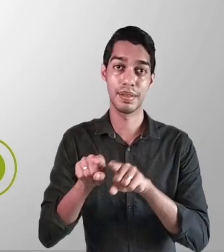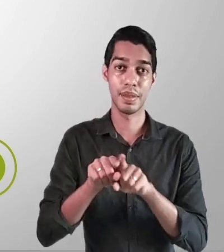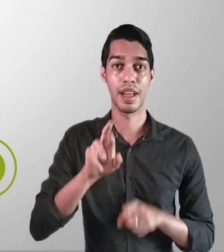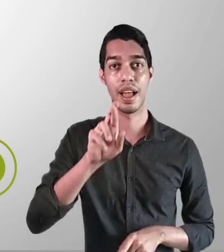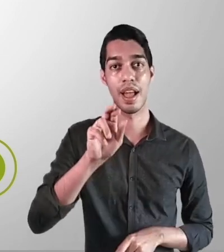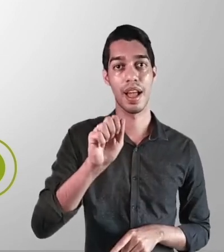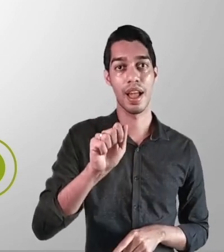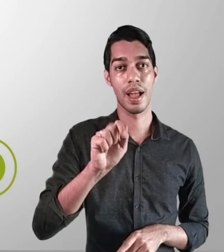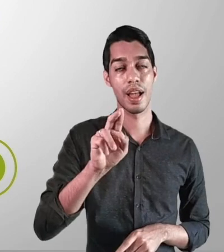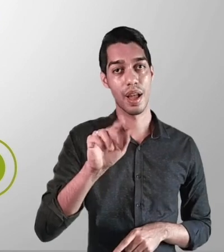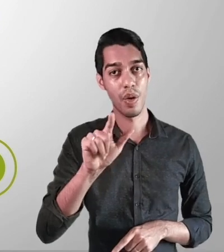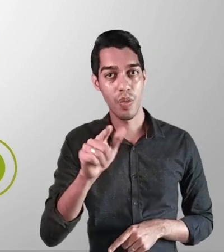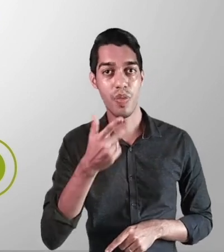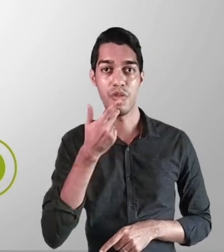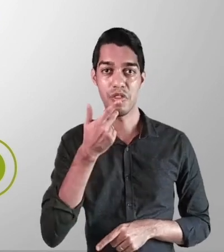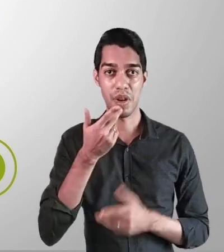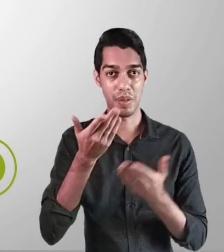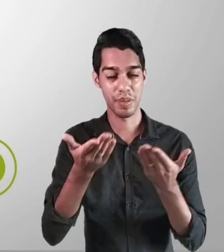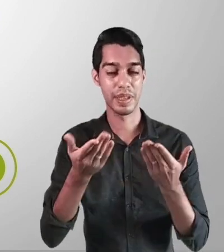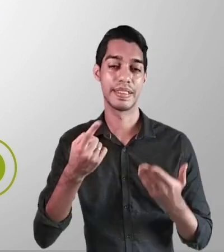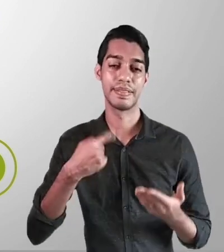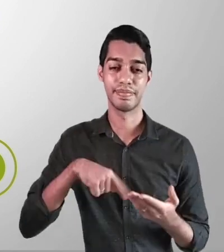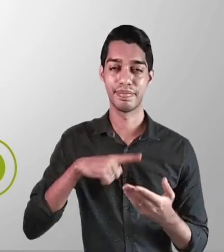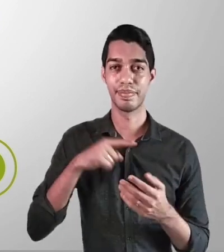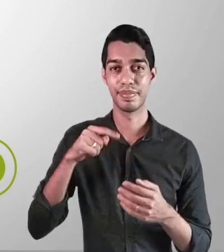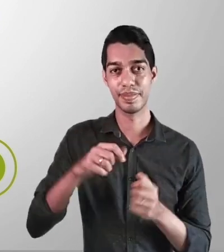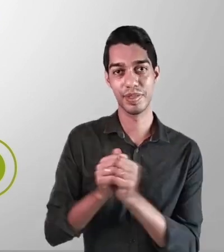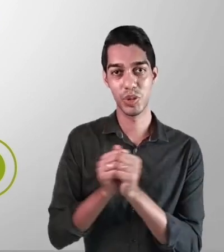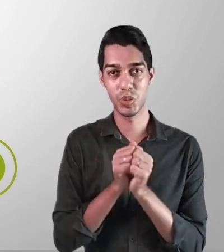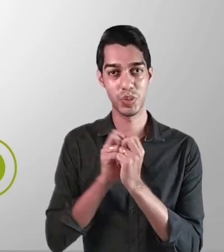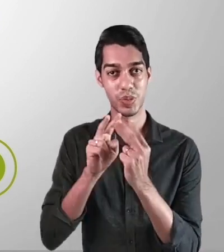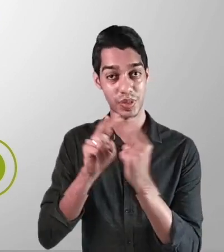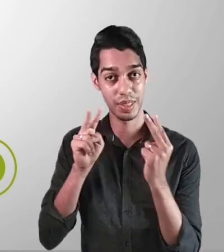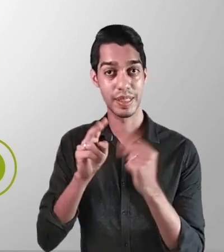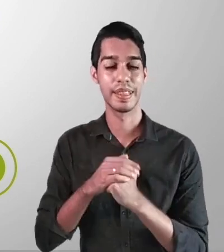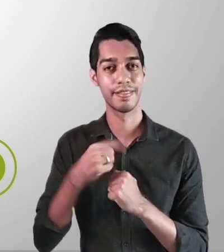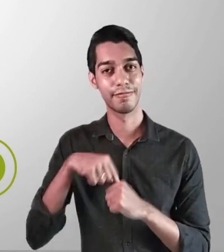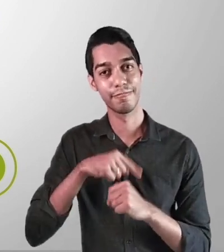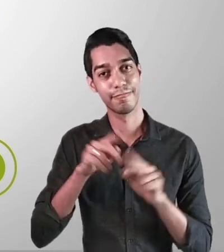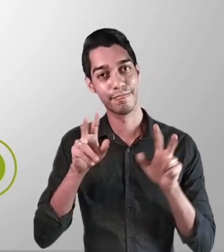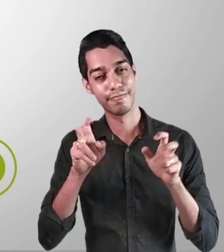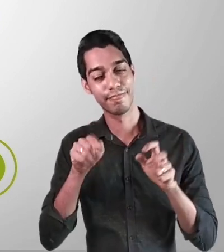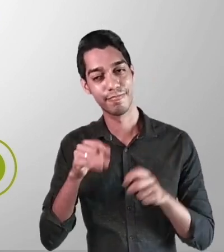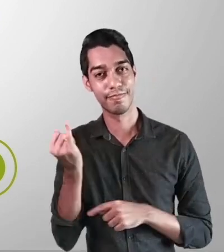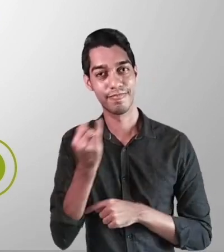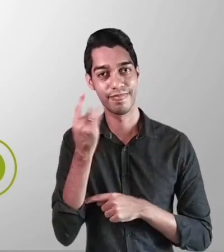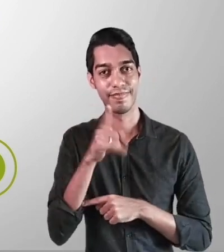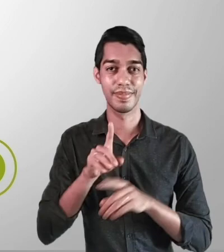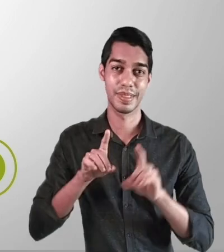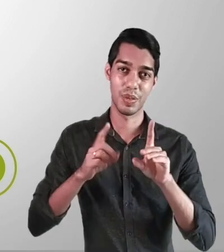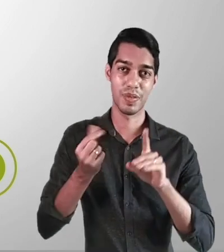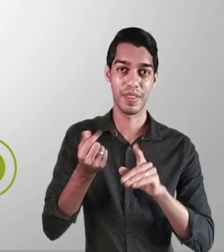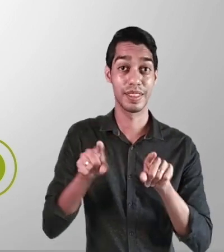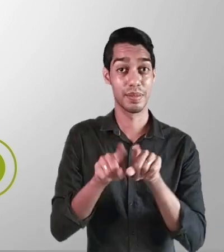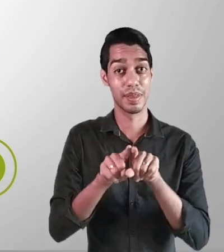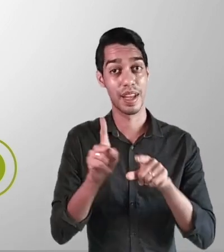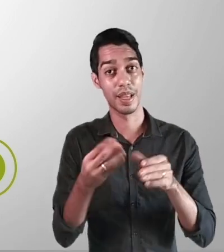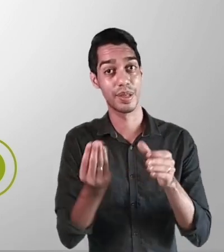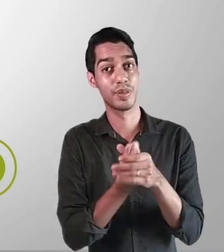mesa virtual, por essa oportunidade de debater com vocês temas tão relevantes como educação financeira e inclusão